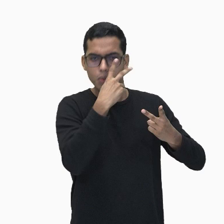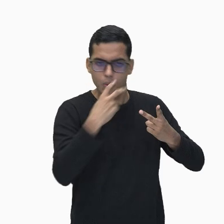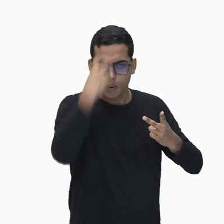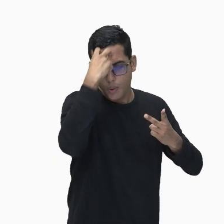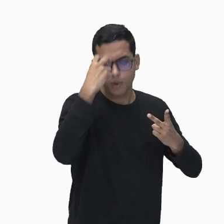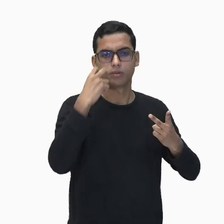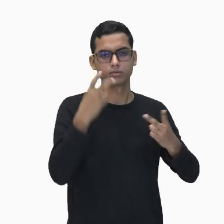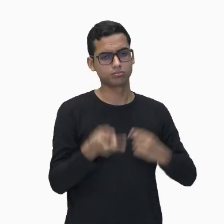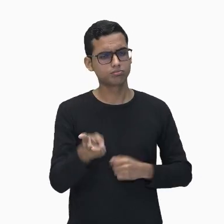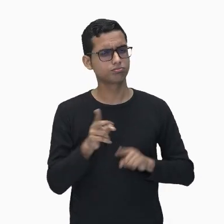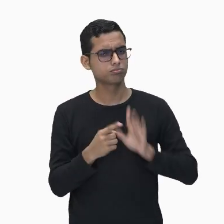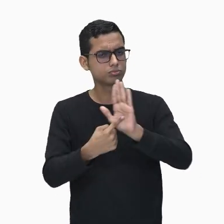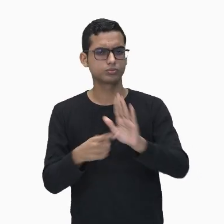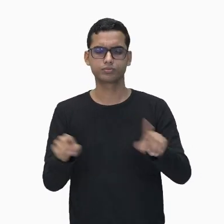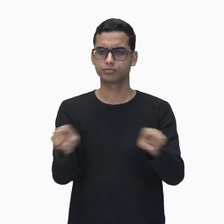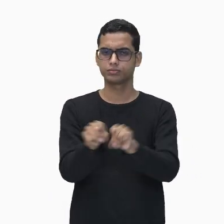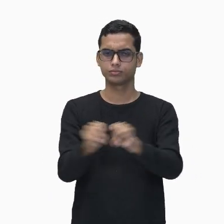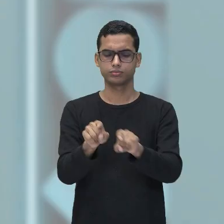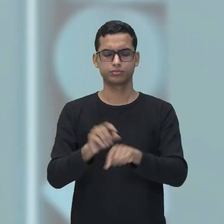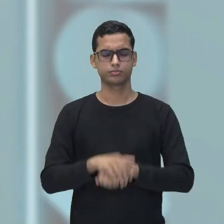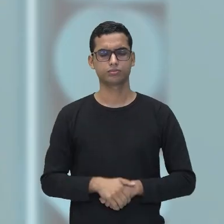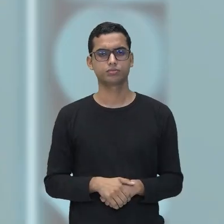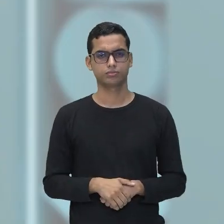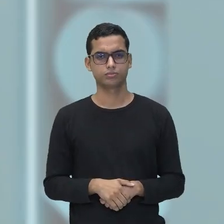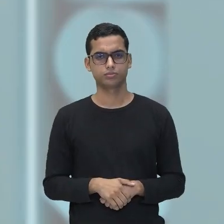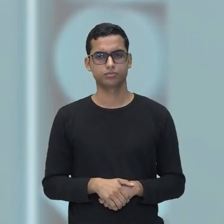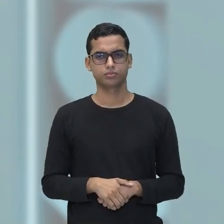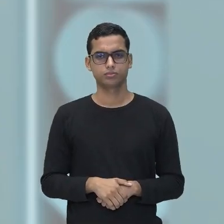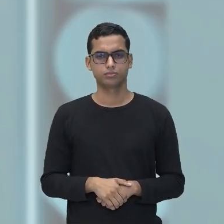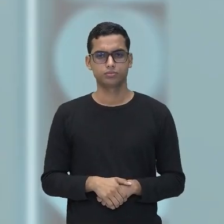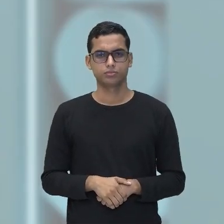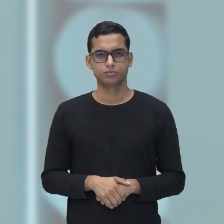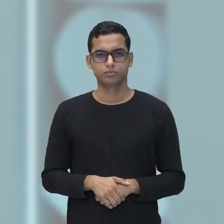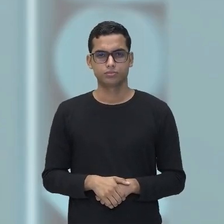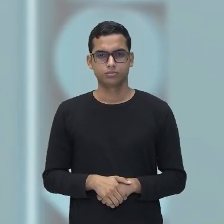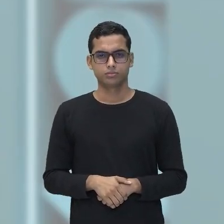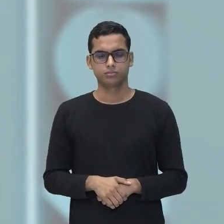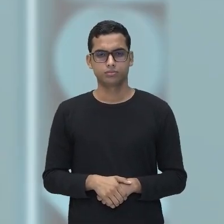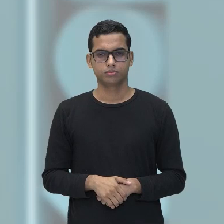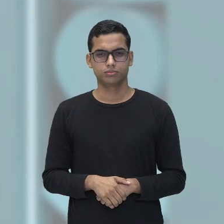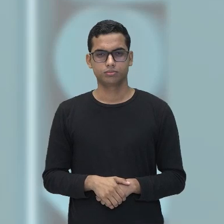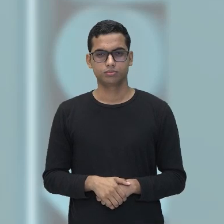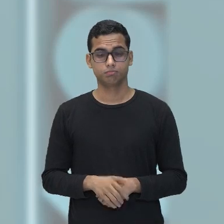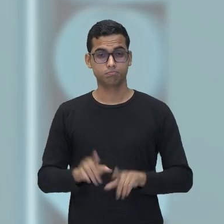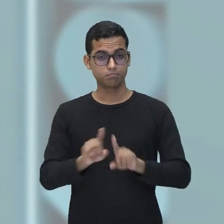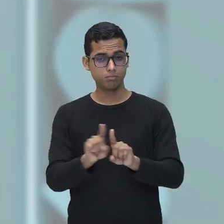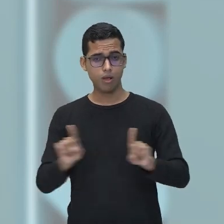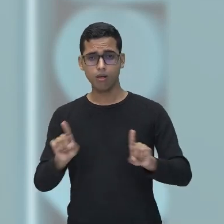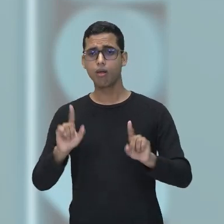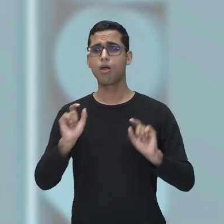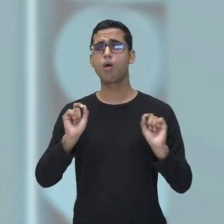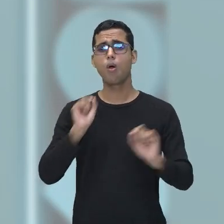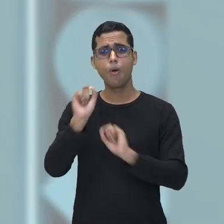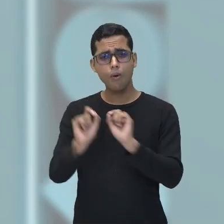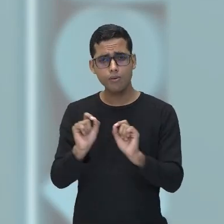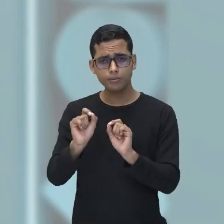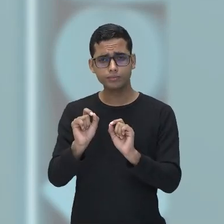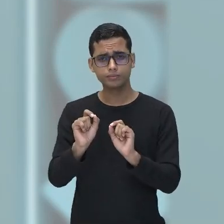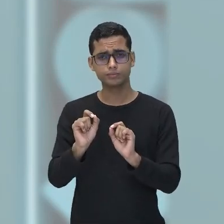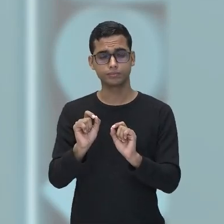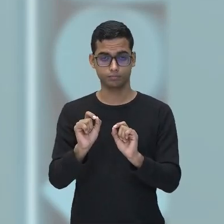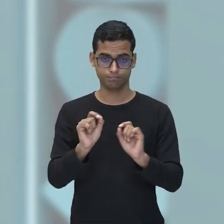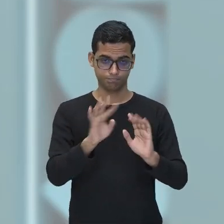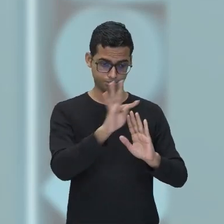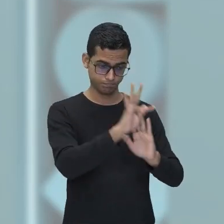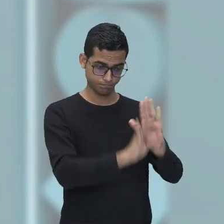algo que está presente. Mas também não podemos achar que os textos portugueses não se dedicam a temáticas